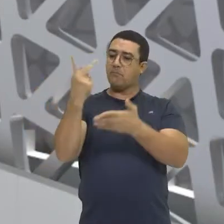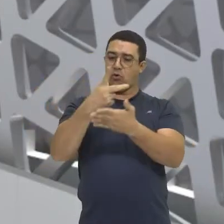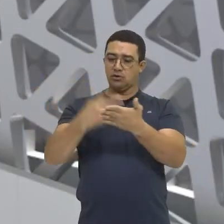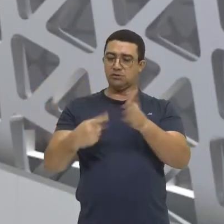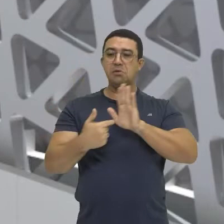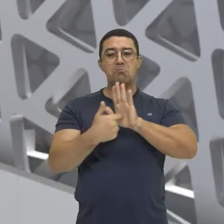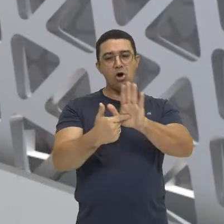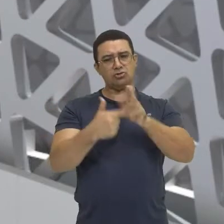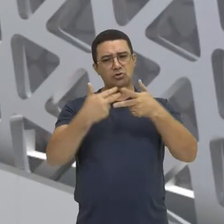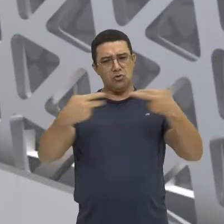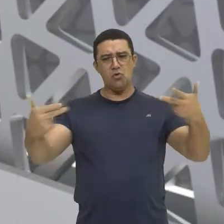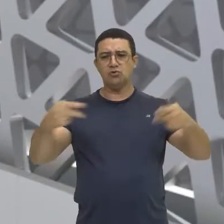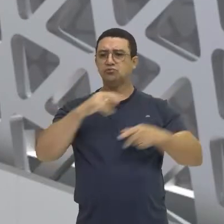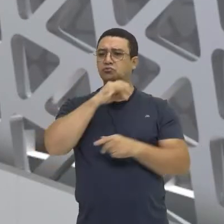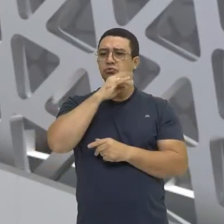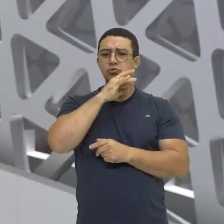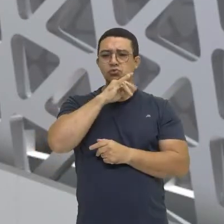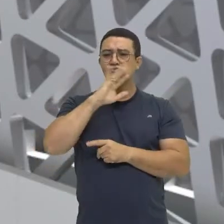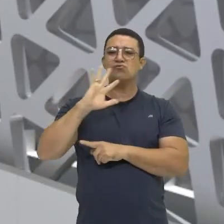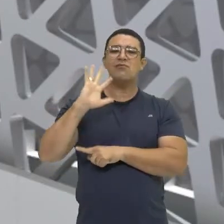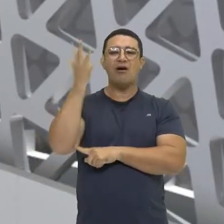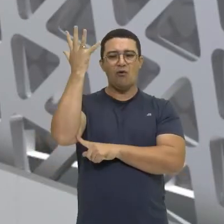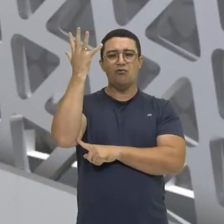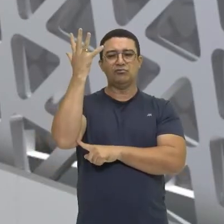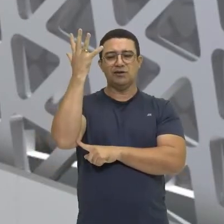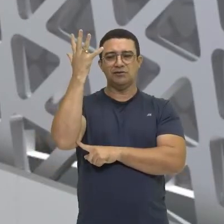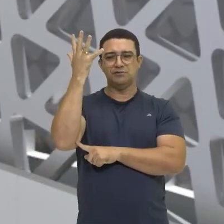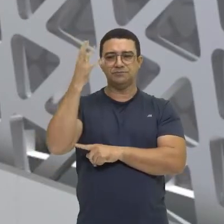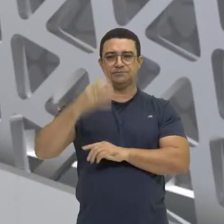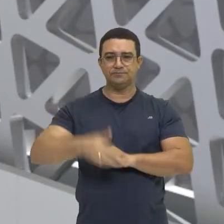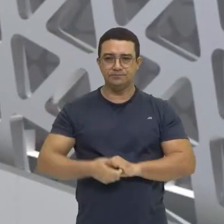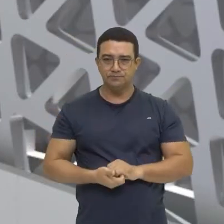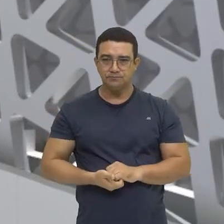são ruins, que estão acontecendo,